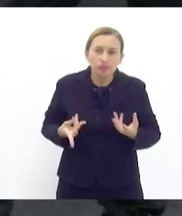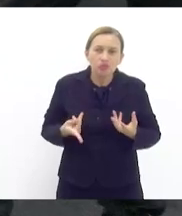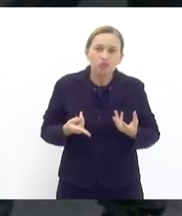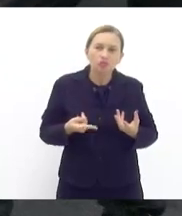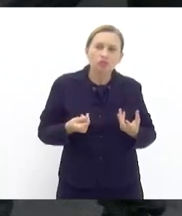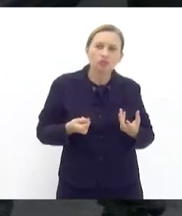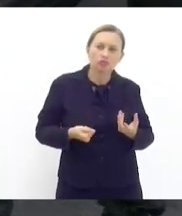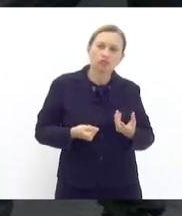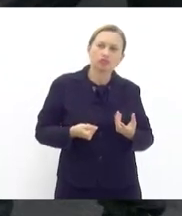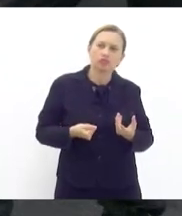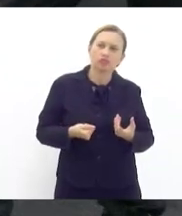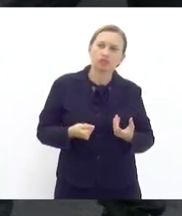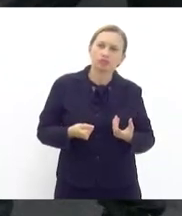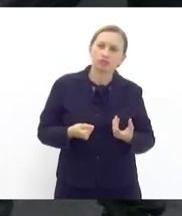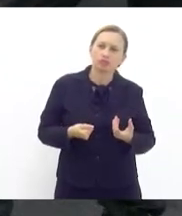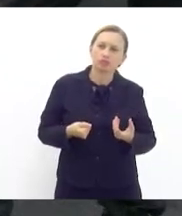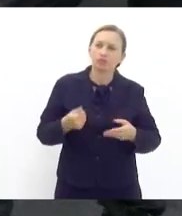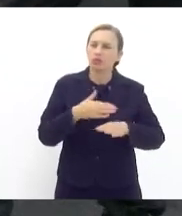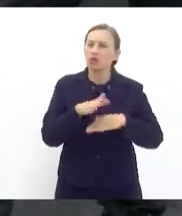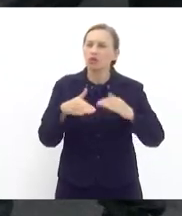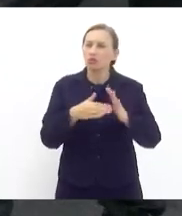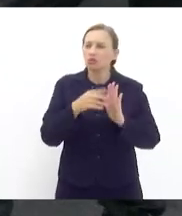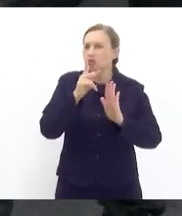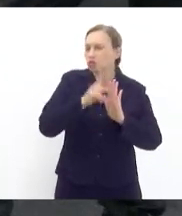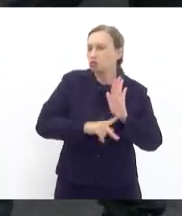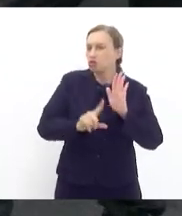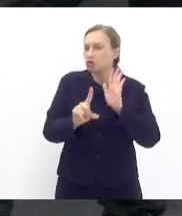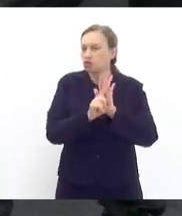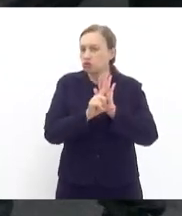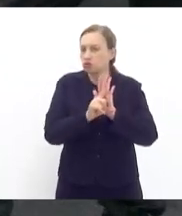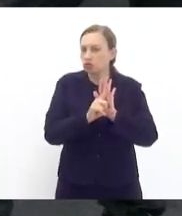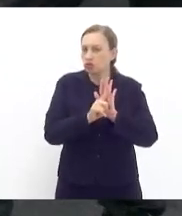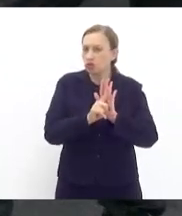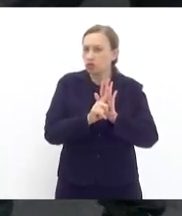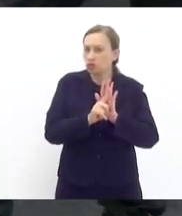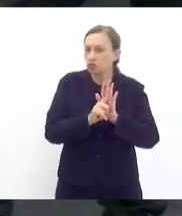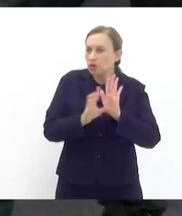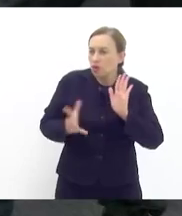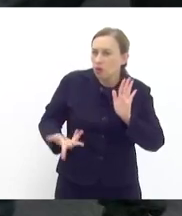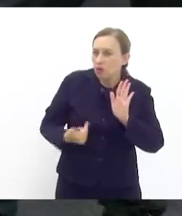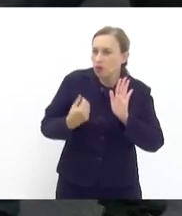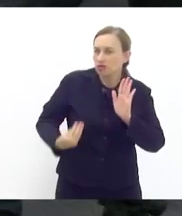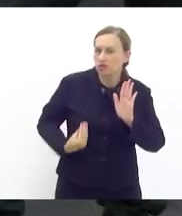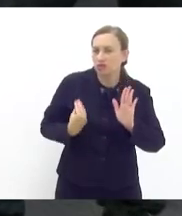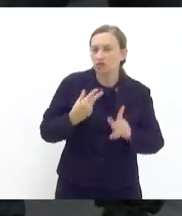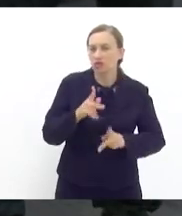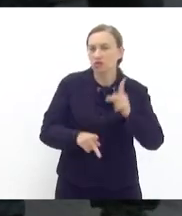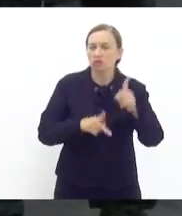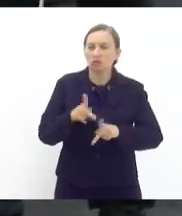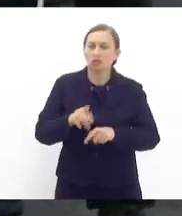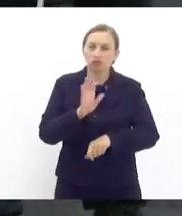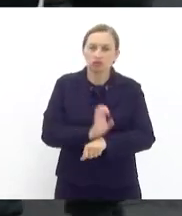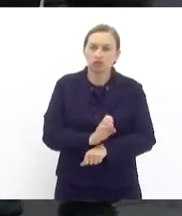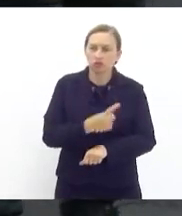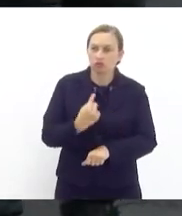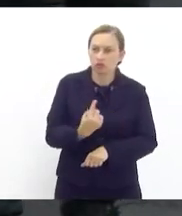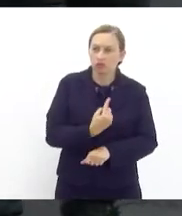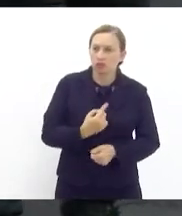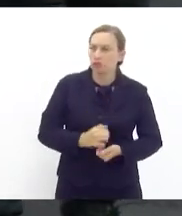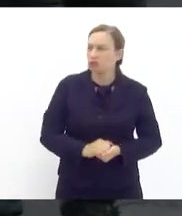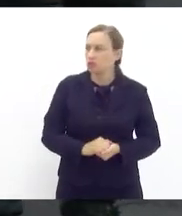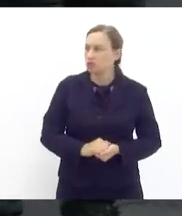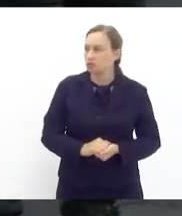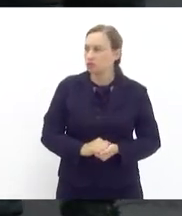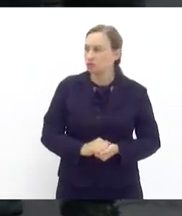do que diz respeito a todos os projetos de lei que tragam qualidade de vida à população do nosso estado essa